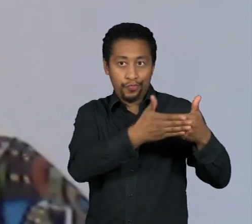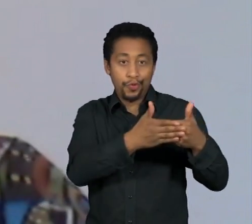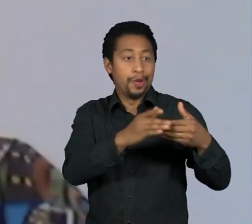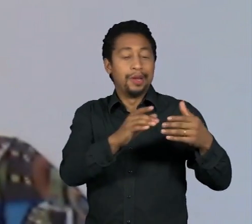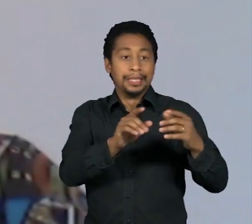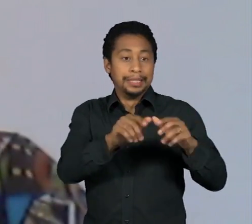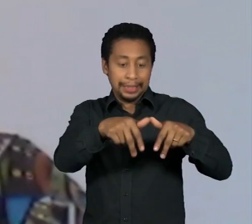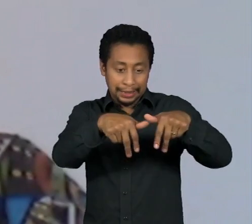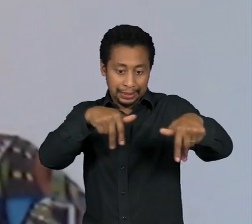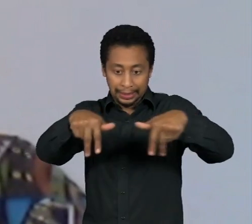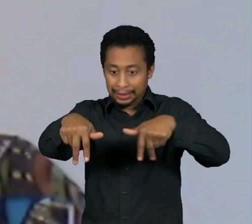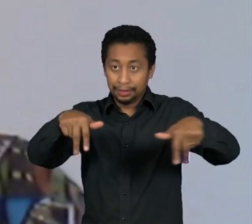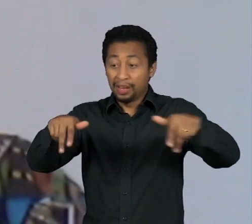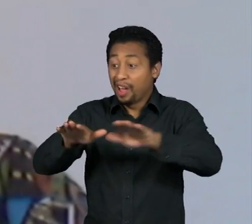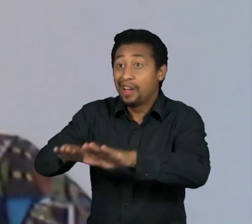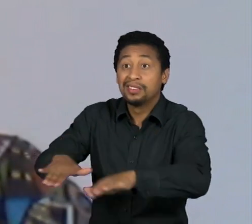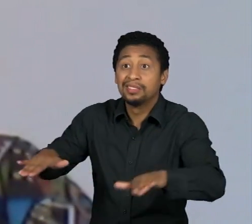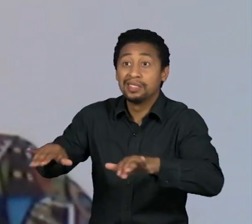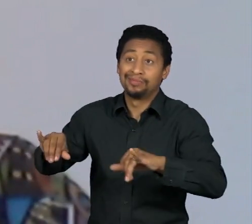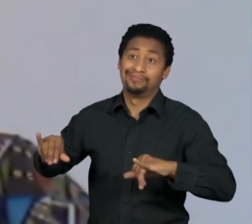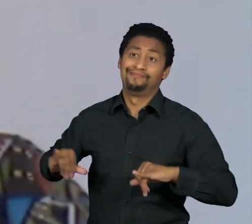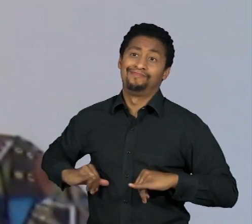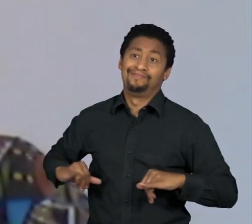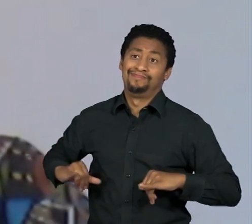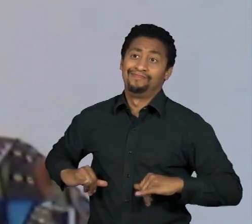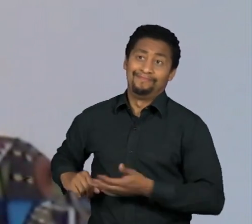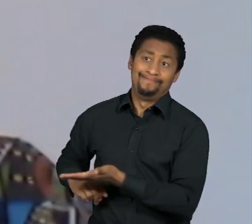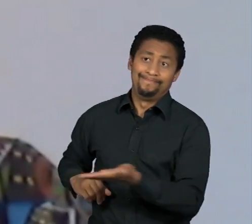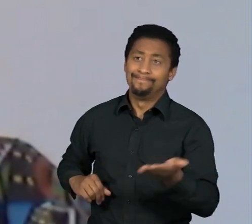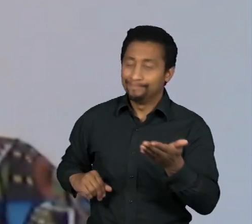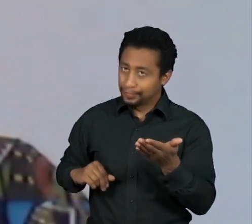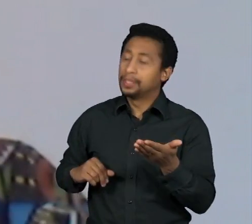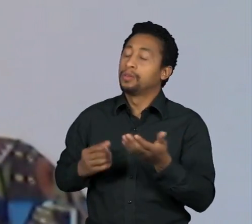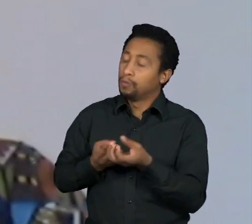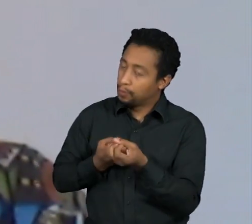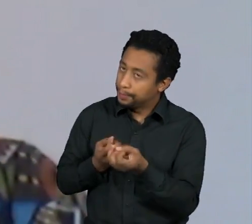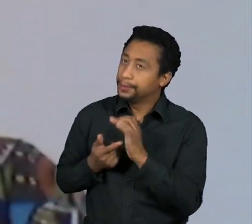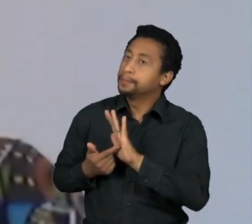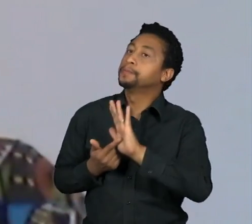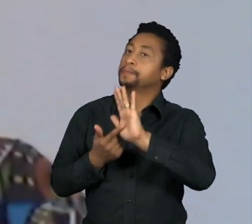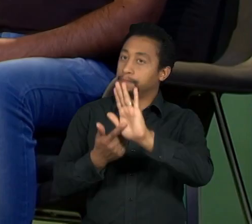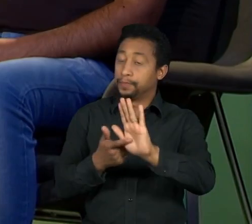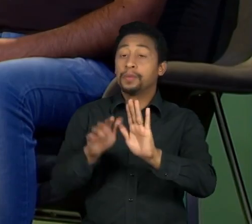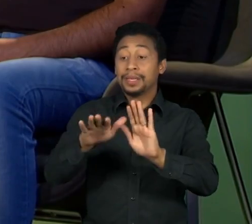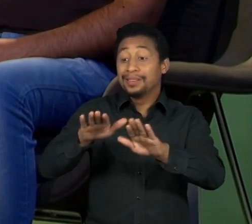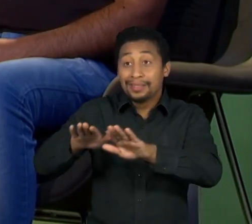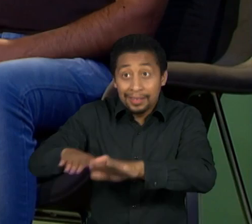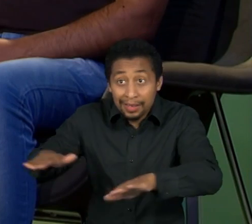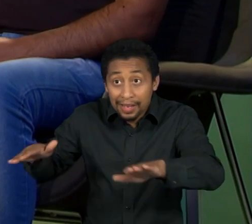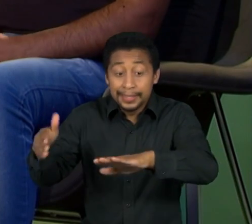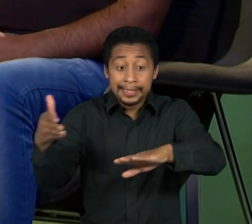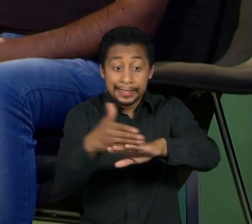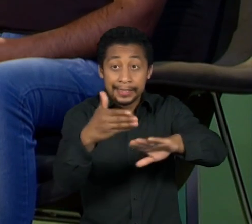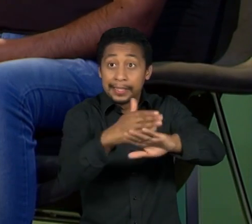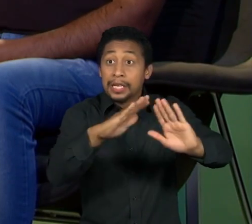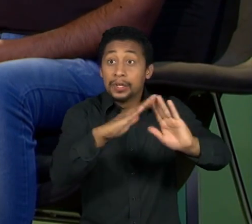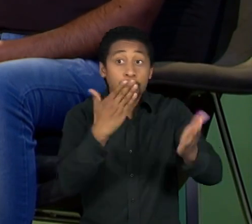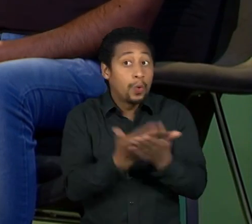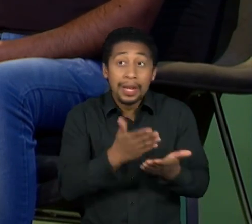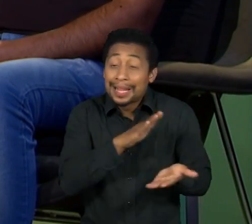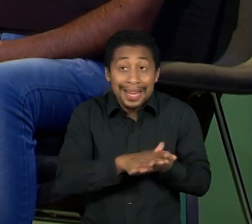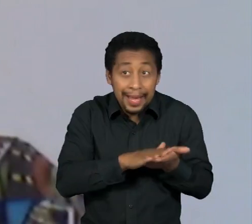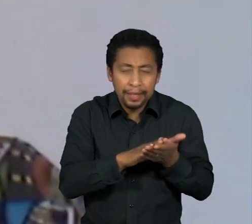maior risco ainda. Então, veja que são fatores muito atrelados. Por outro lado, as crianças sem escolas, porque na classe